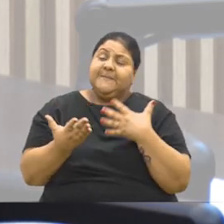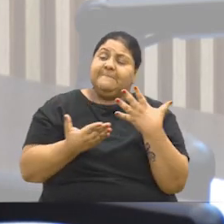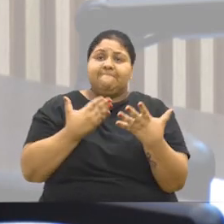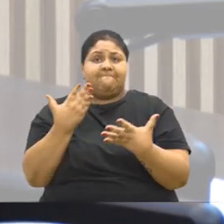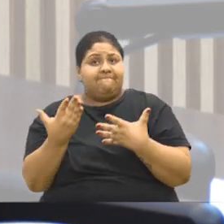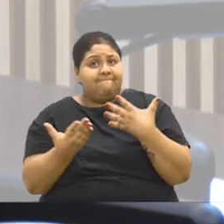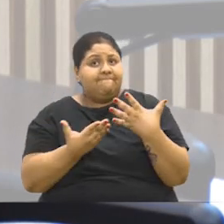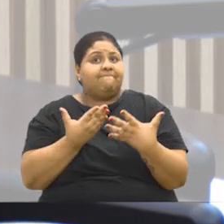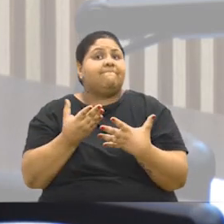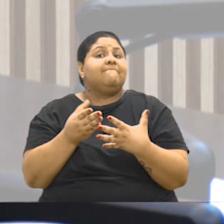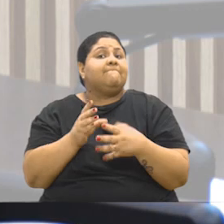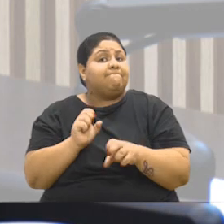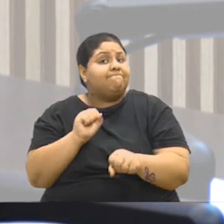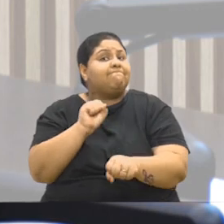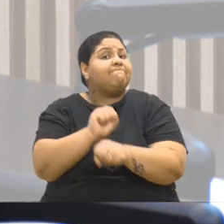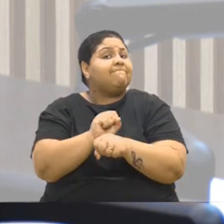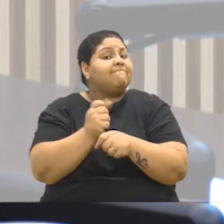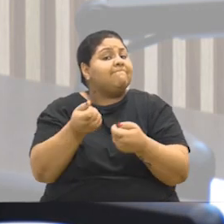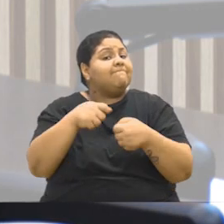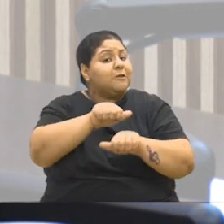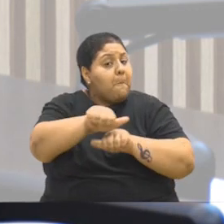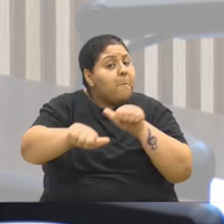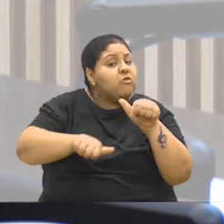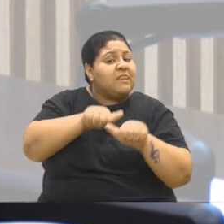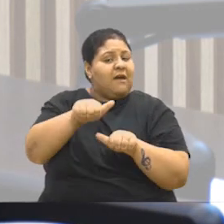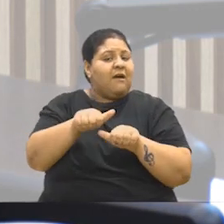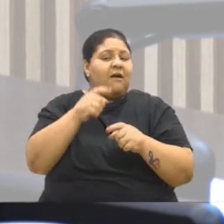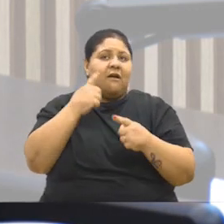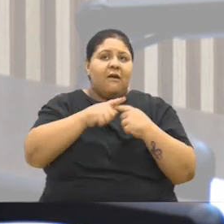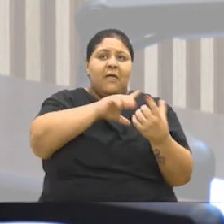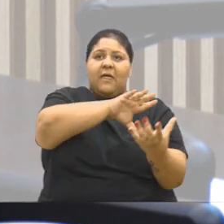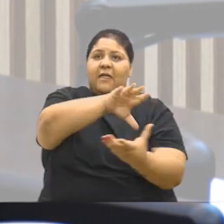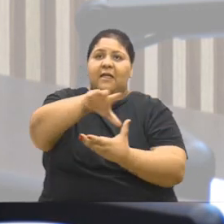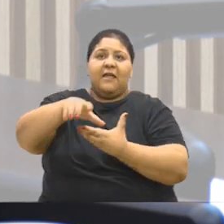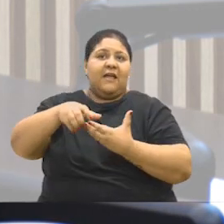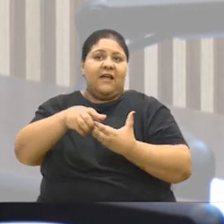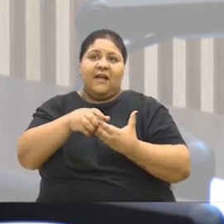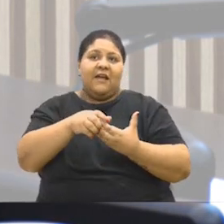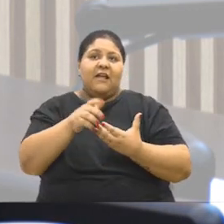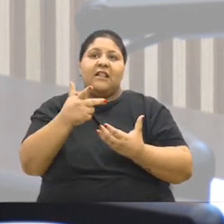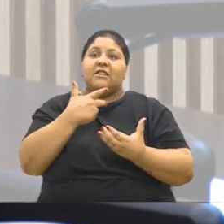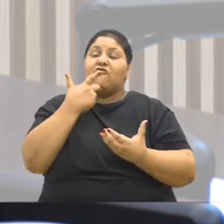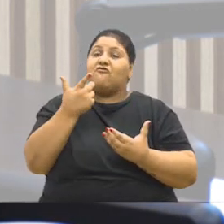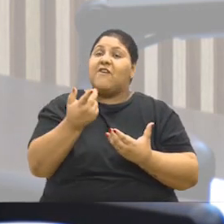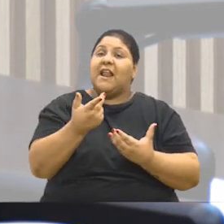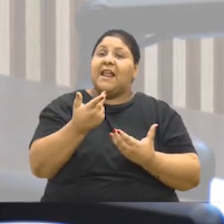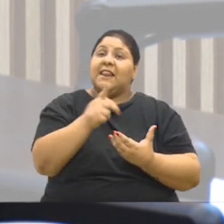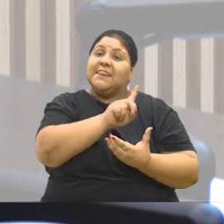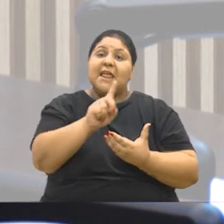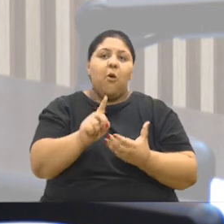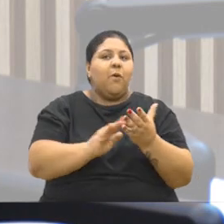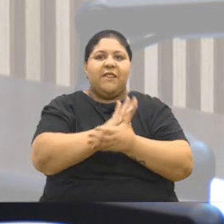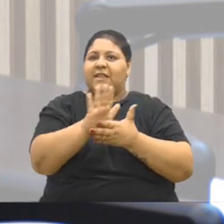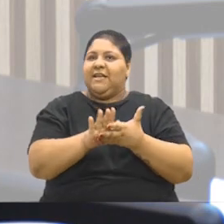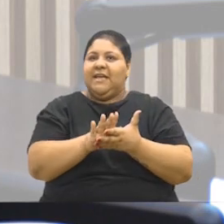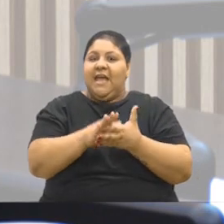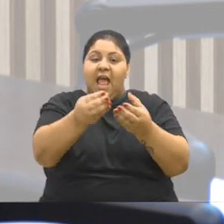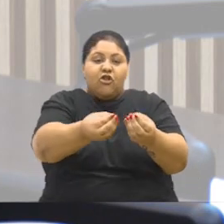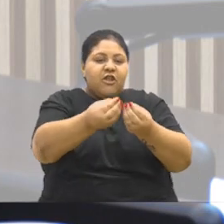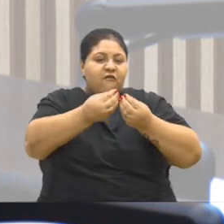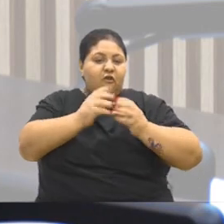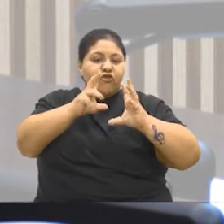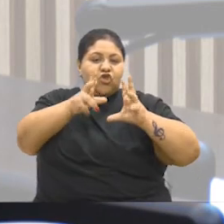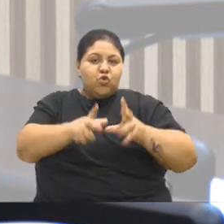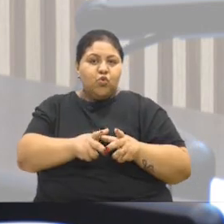de paradigma que precisa ter aí. Porque o universo não nos nega nada, ele nos dá tudo o que somos. Tudo o que somos.